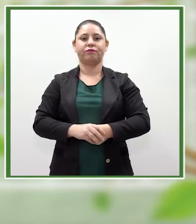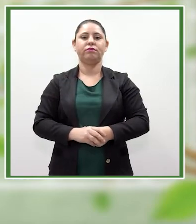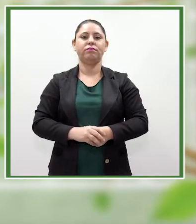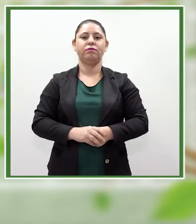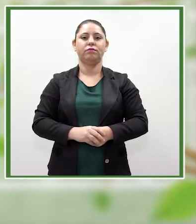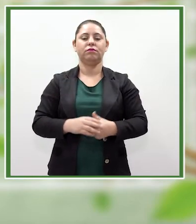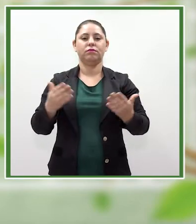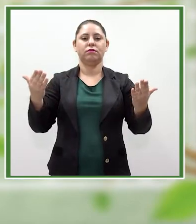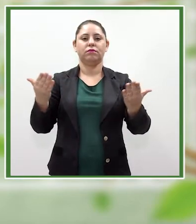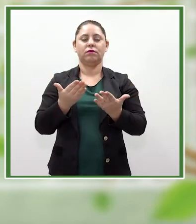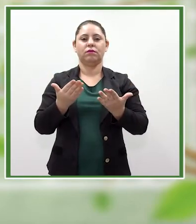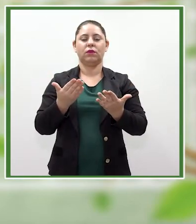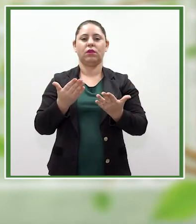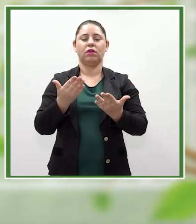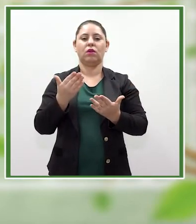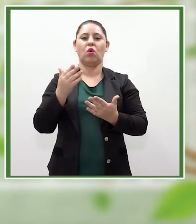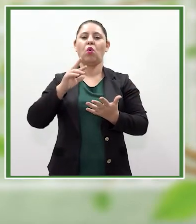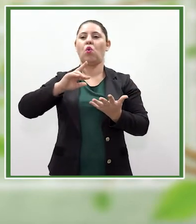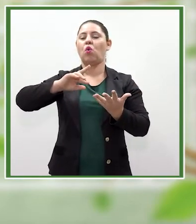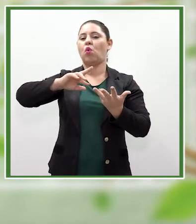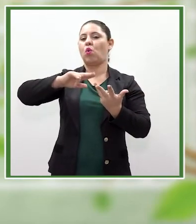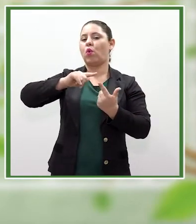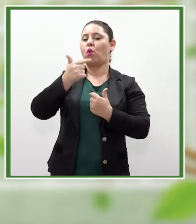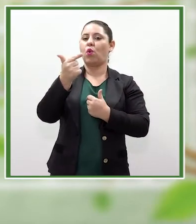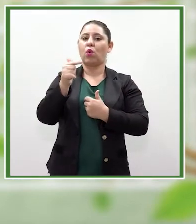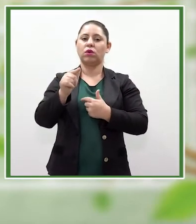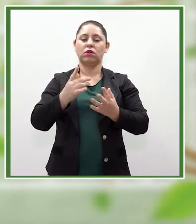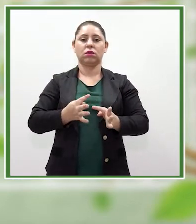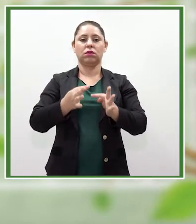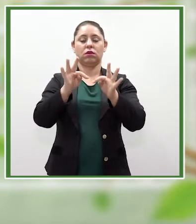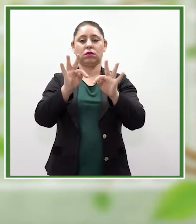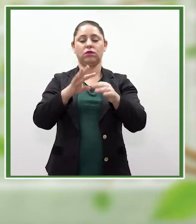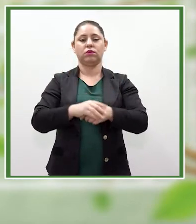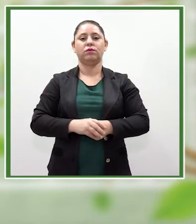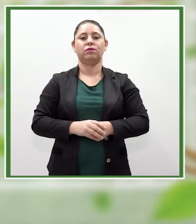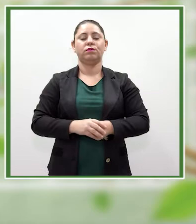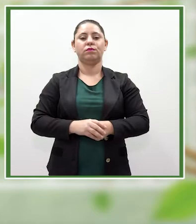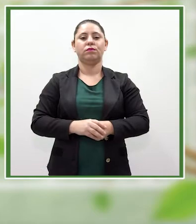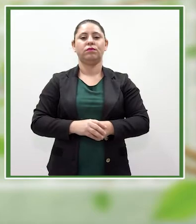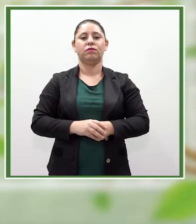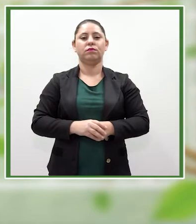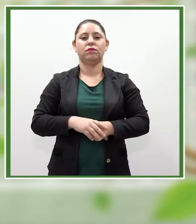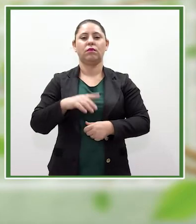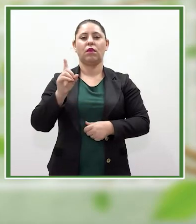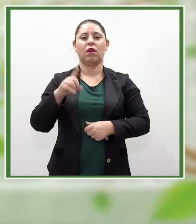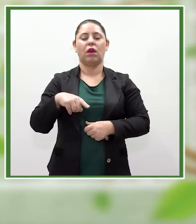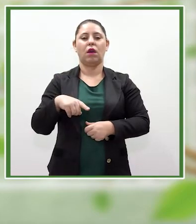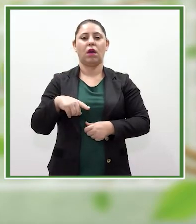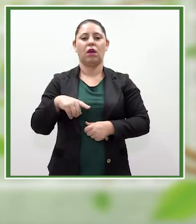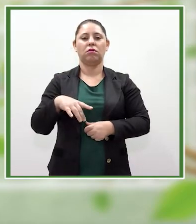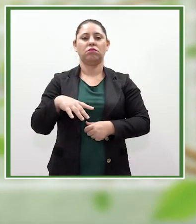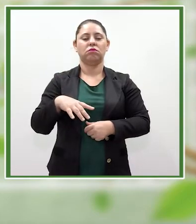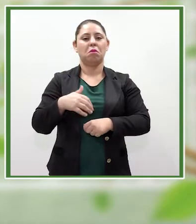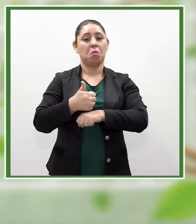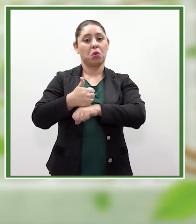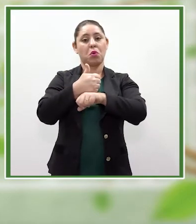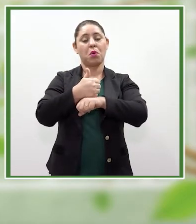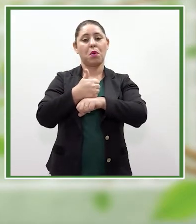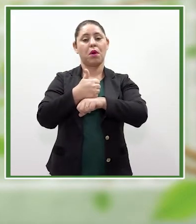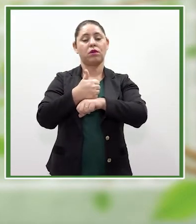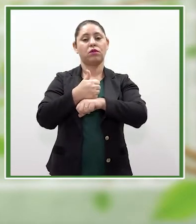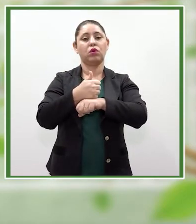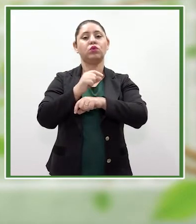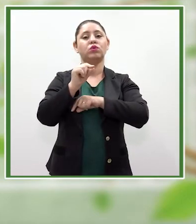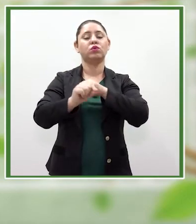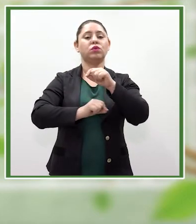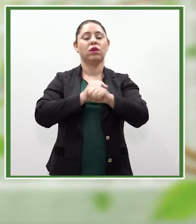que é a integração lavoura-pecuária-floresta, ou seja, a incorporação do componente florestal ao sistema. Com isso, é possível,